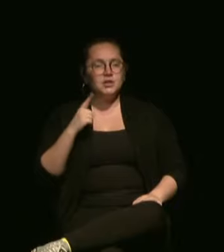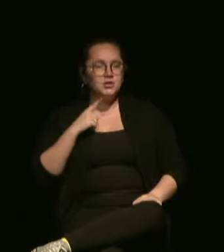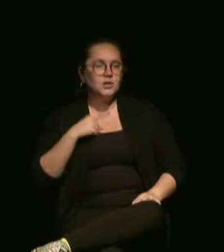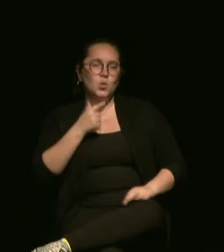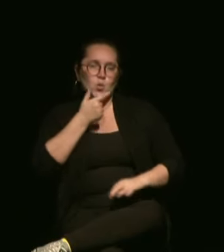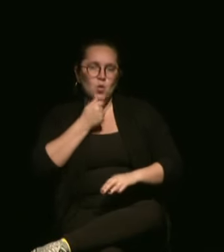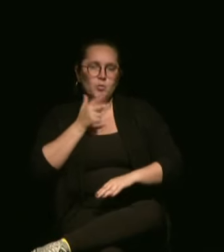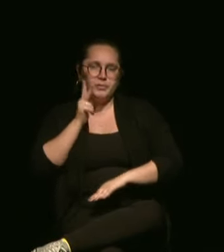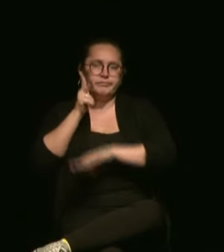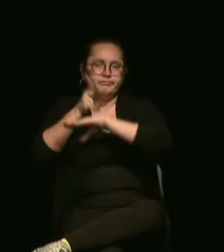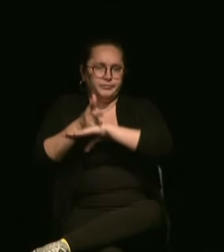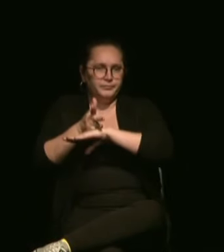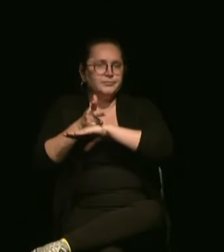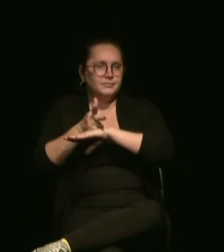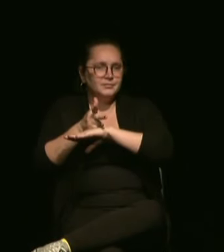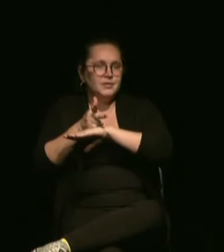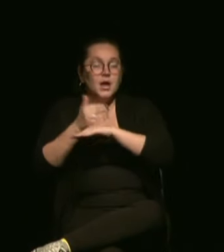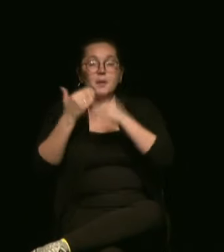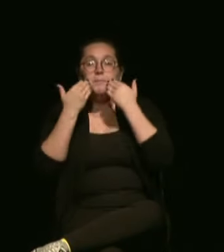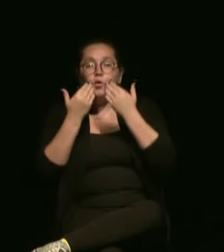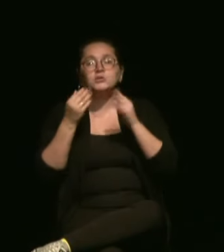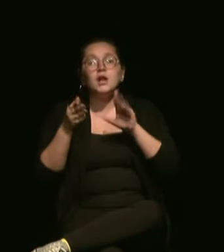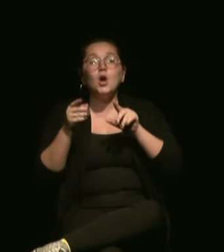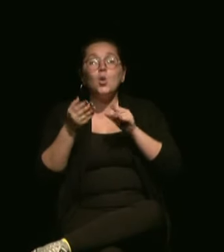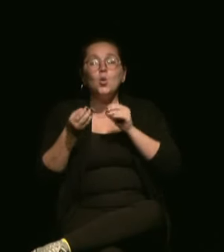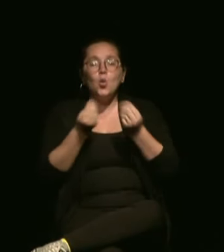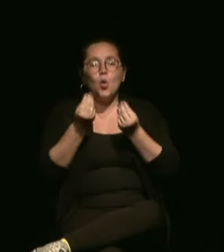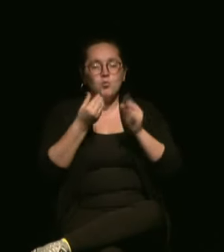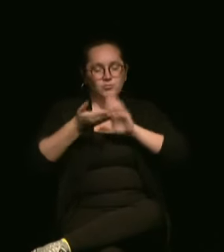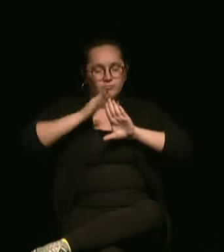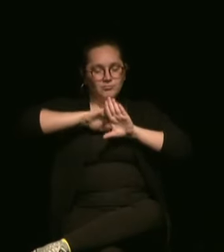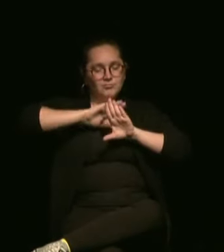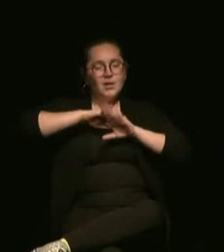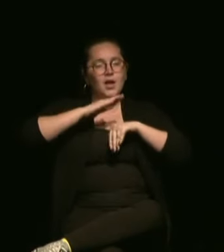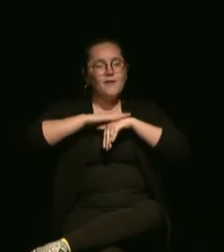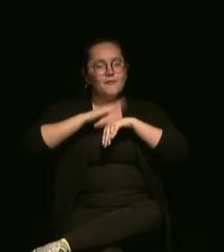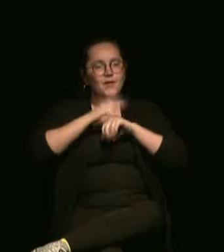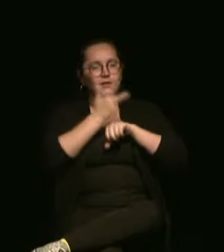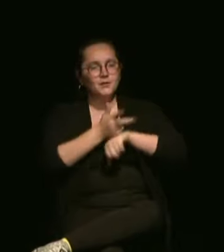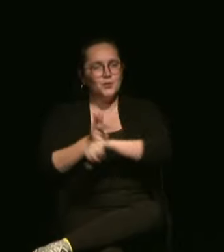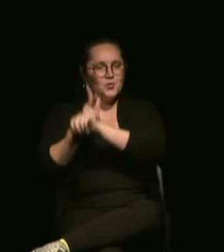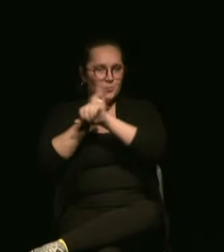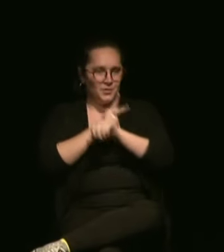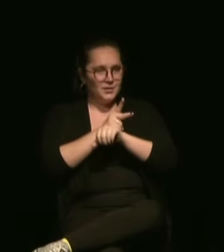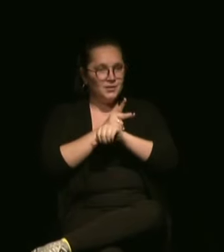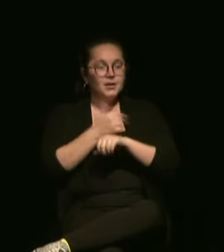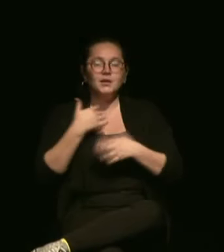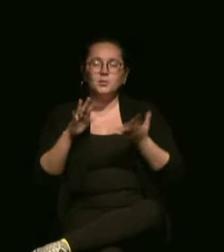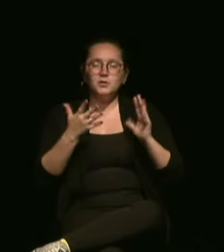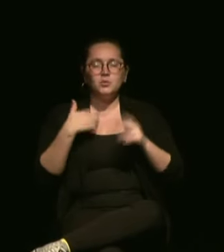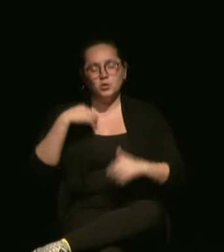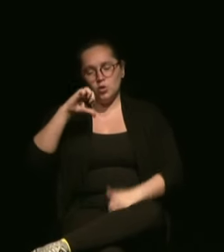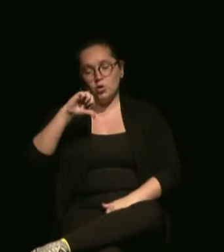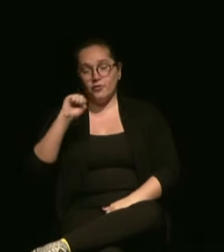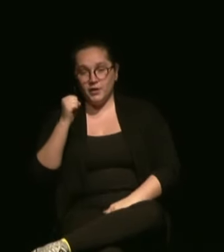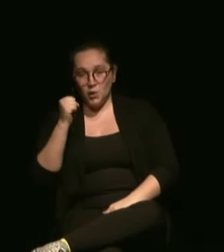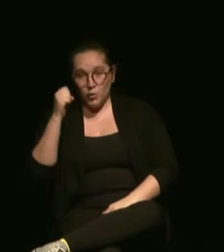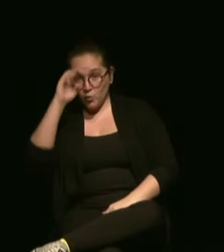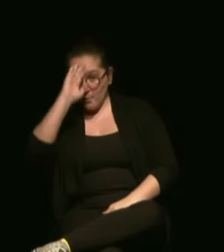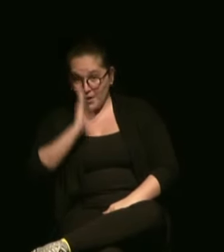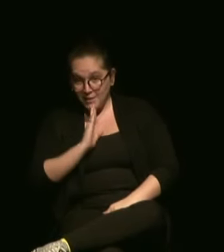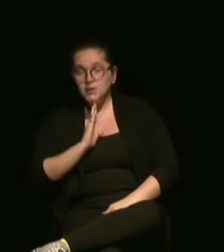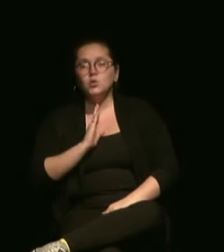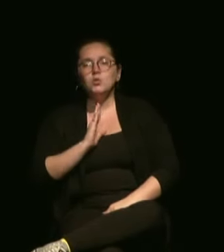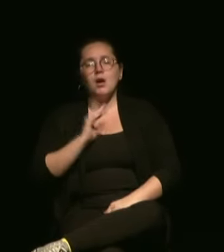de Cinema, de 29, mostra como o filme é feito. Então, se era político no Brasil em 98, não era original,